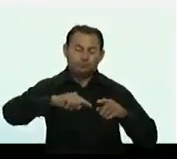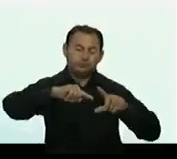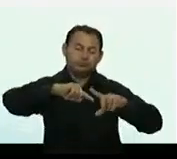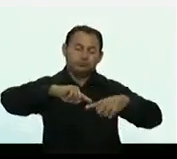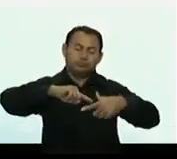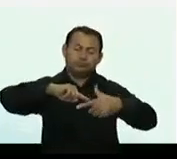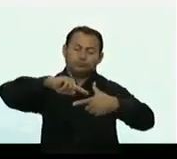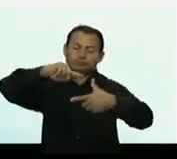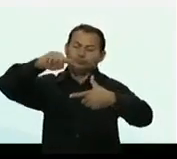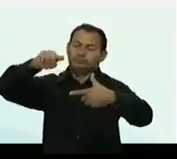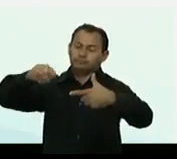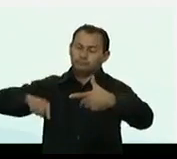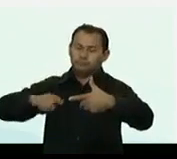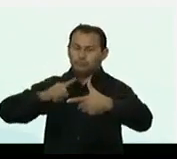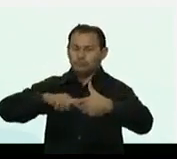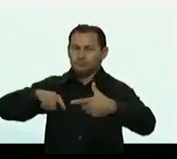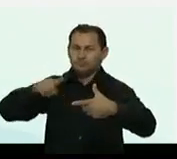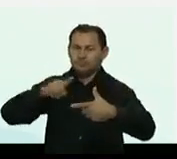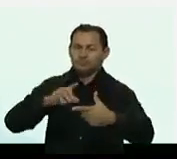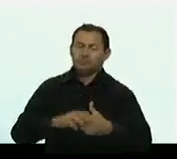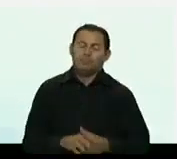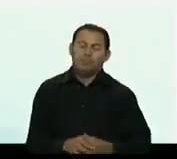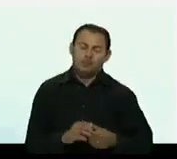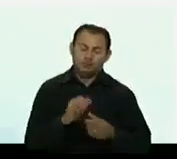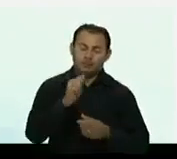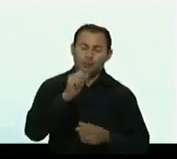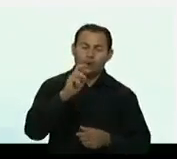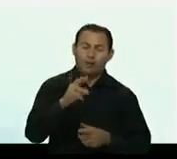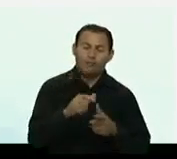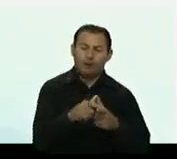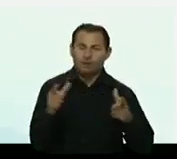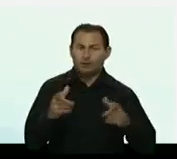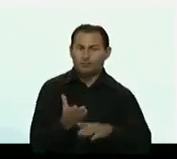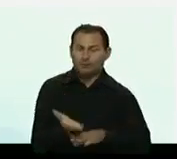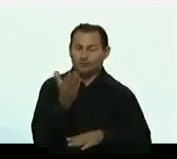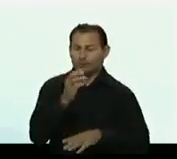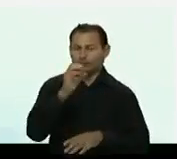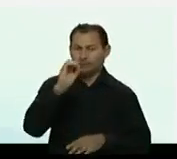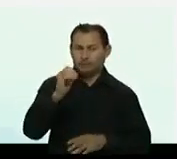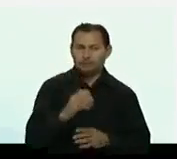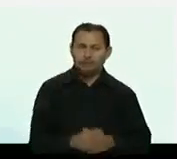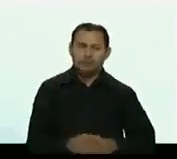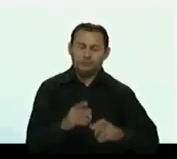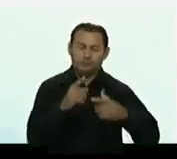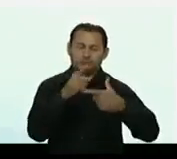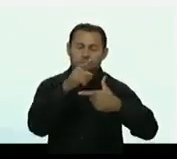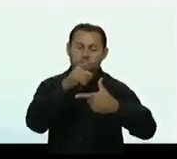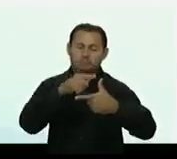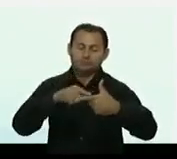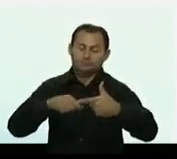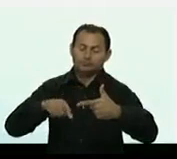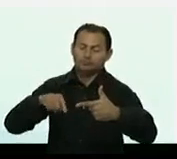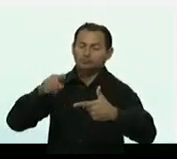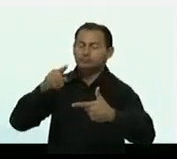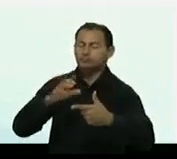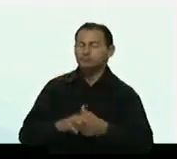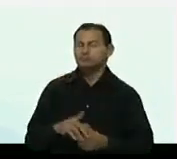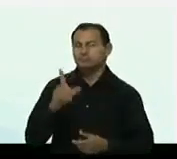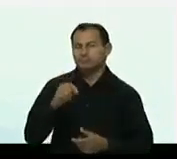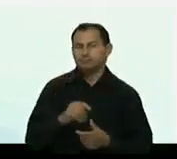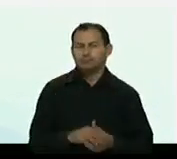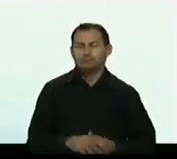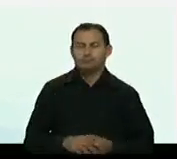a. Se o a ele for maior que zero, a concavidade, nossa parábola, ela